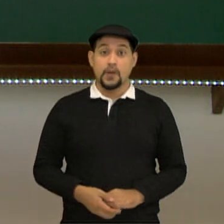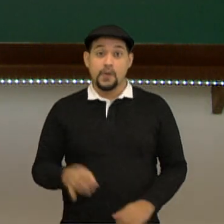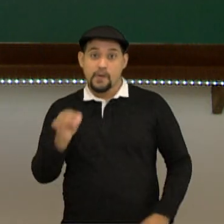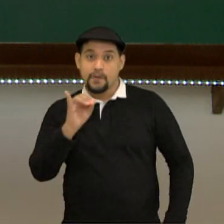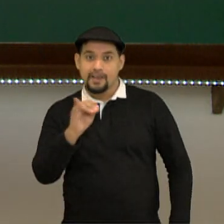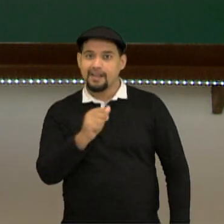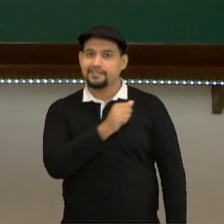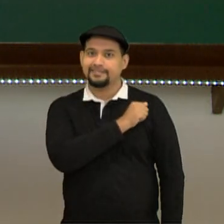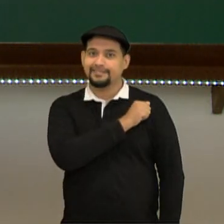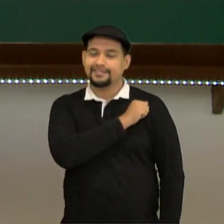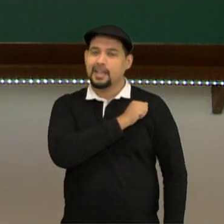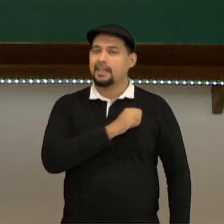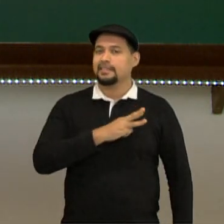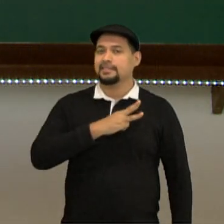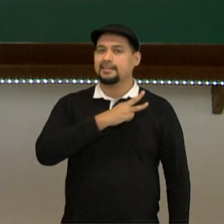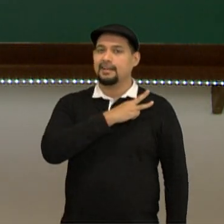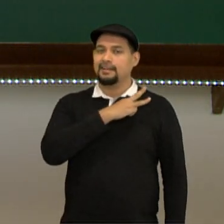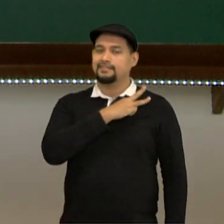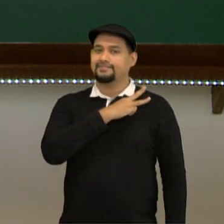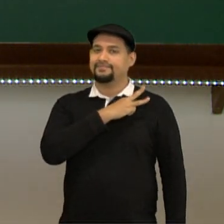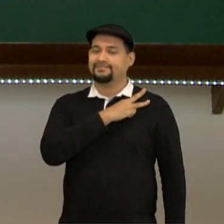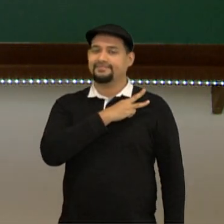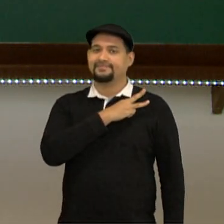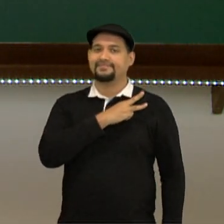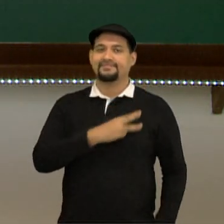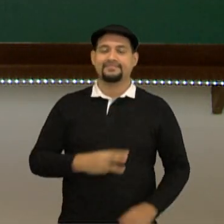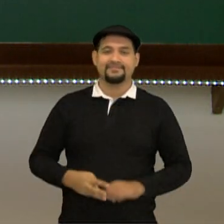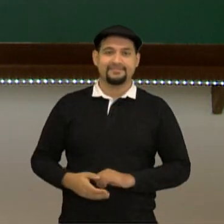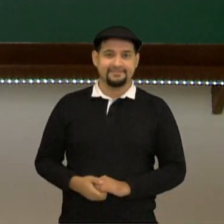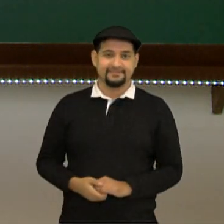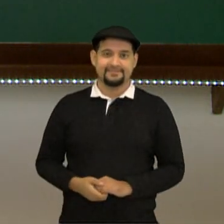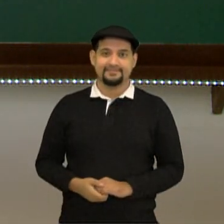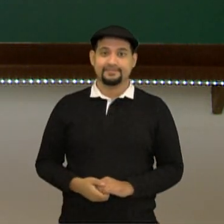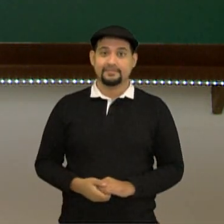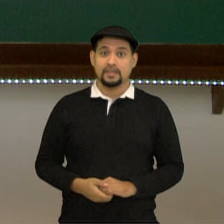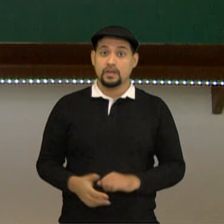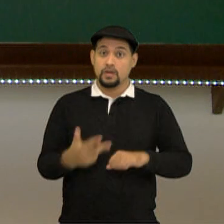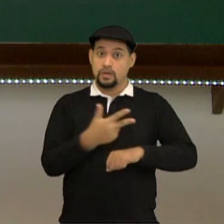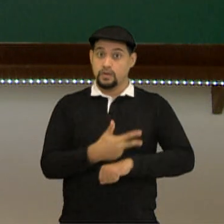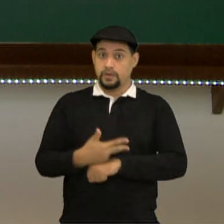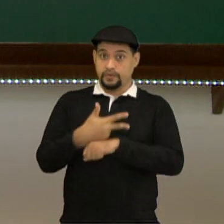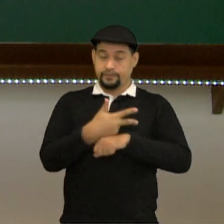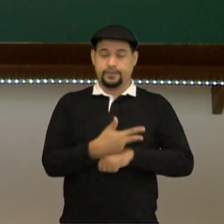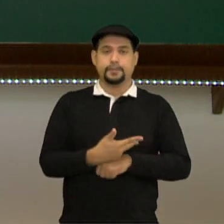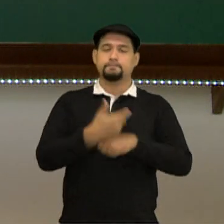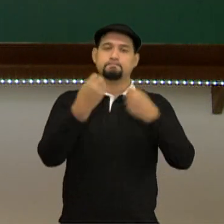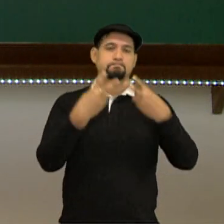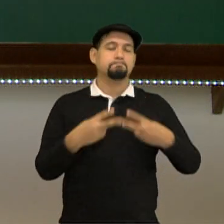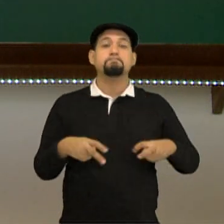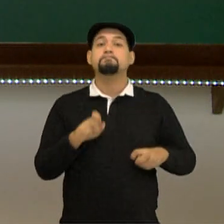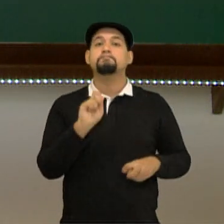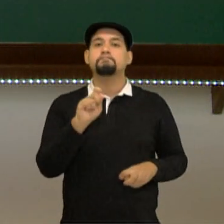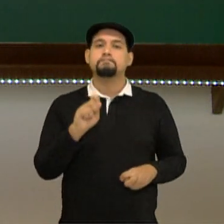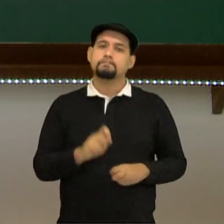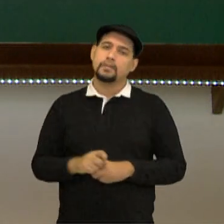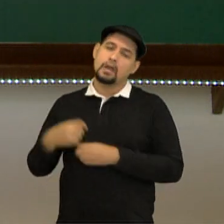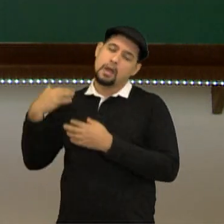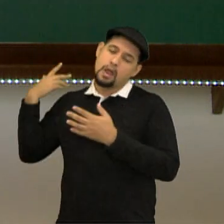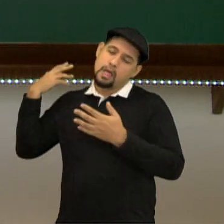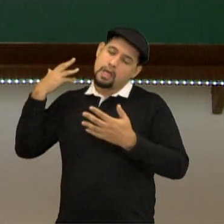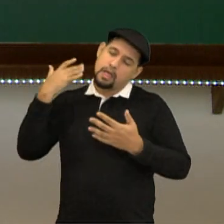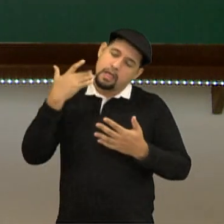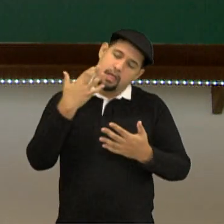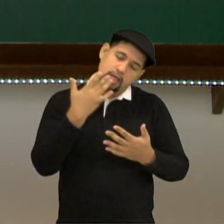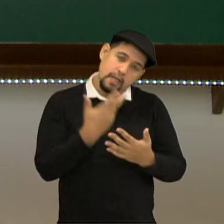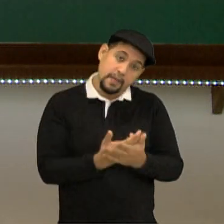Olá, estudantes da terceira série do ensino médio. Nesse vídeo a gente vai fazer uma retomada, a primeira